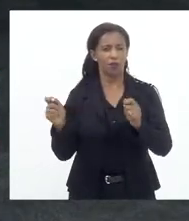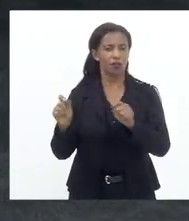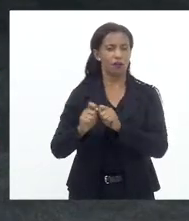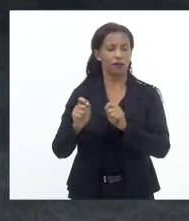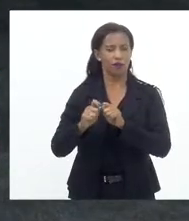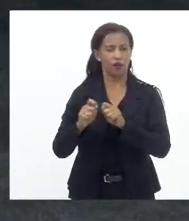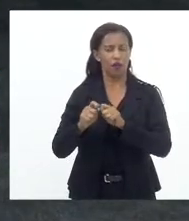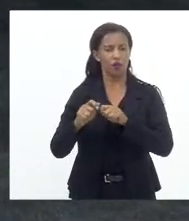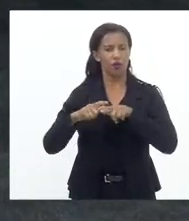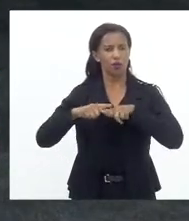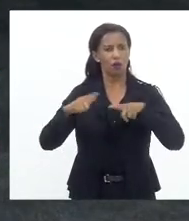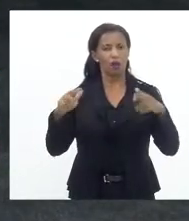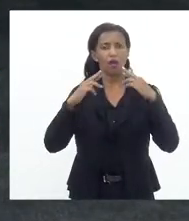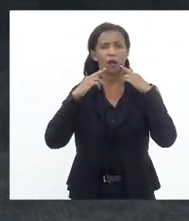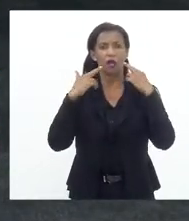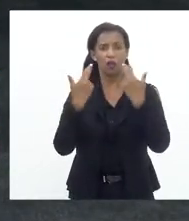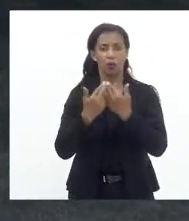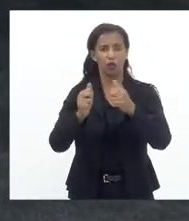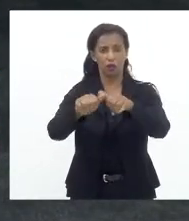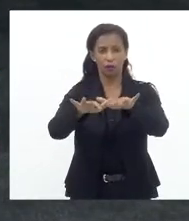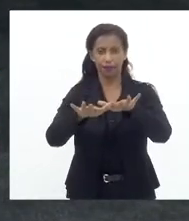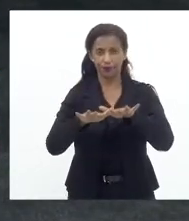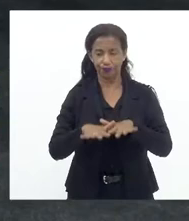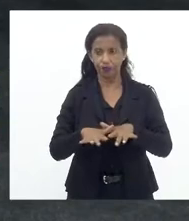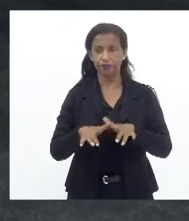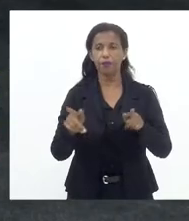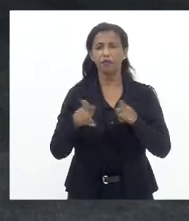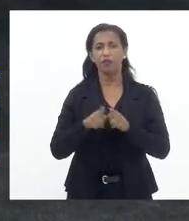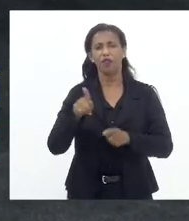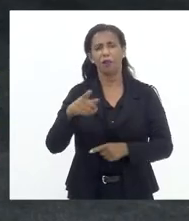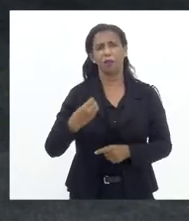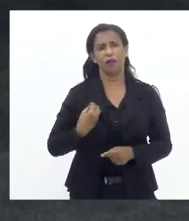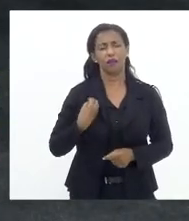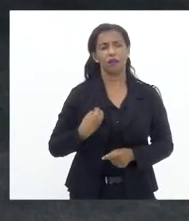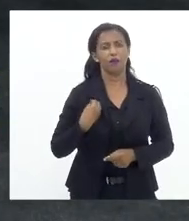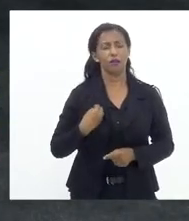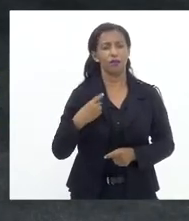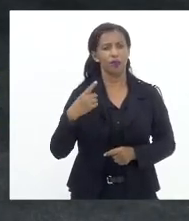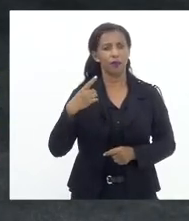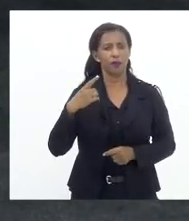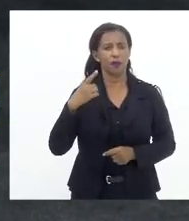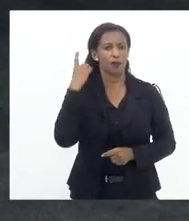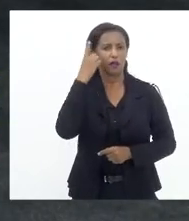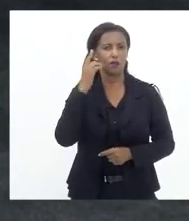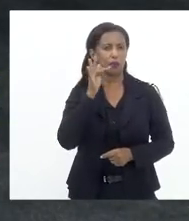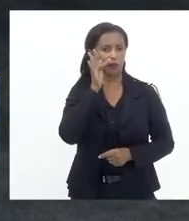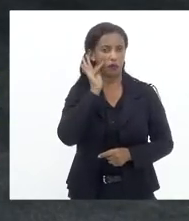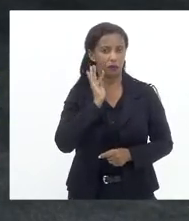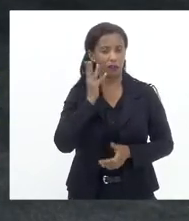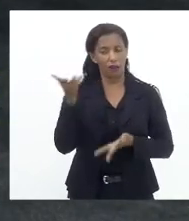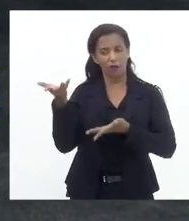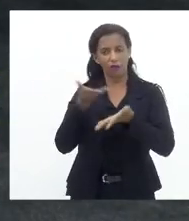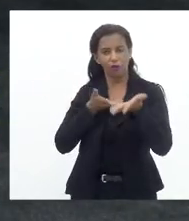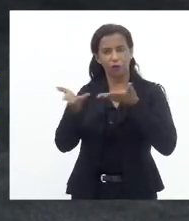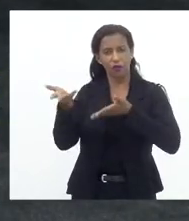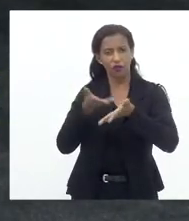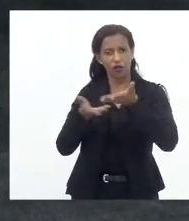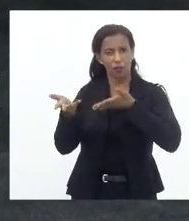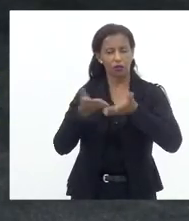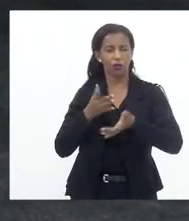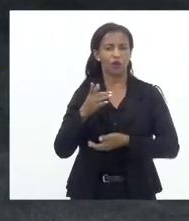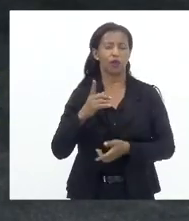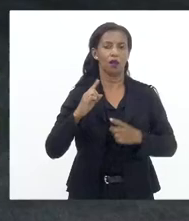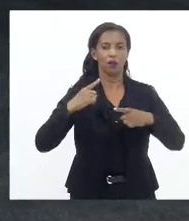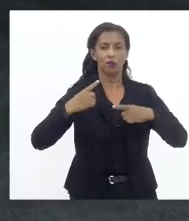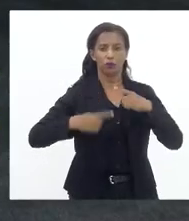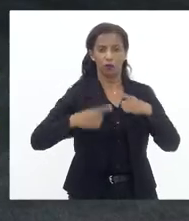grande audiência obrigada também estava presente o deputado Flávio serafini eu fui mediadora desse debate